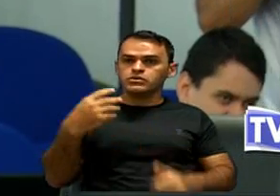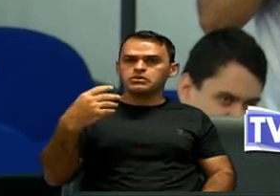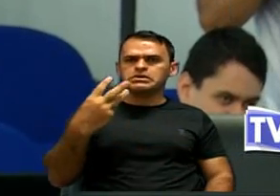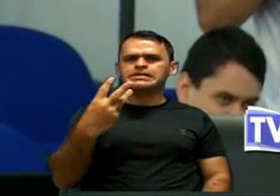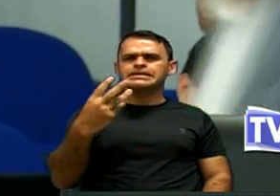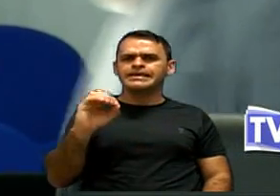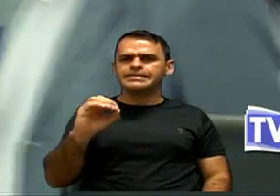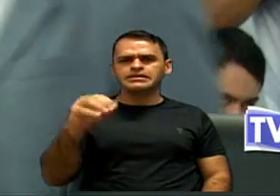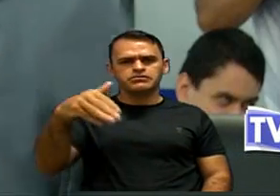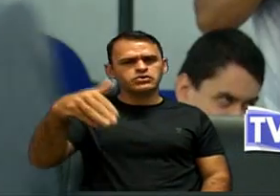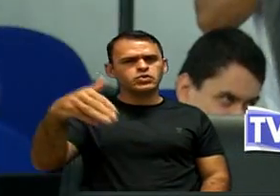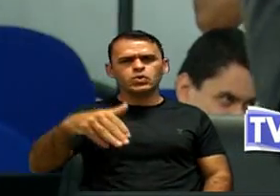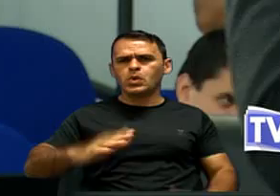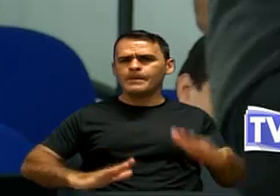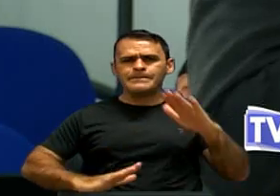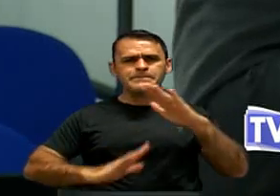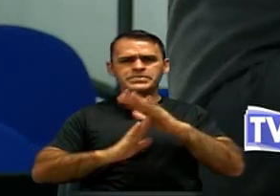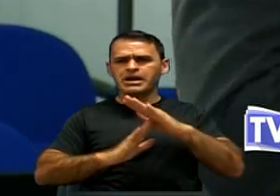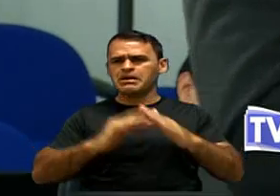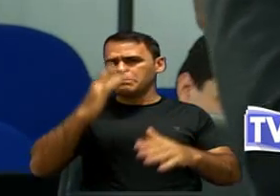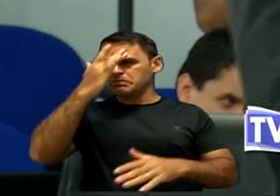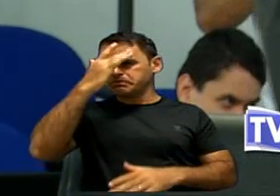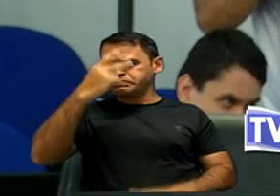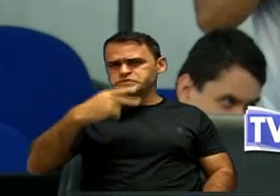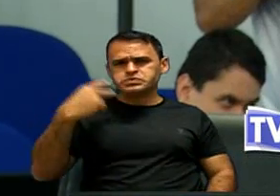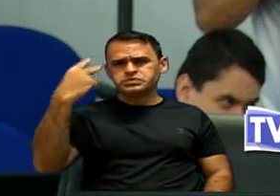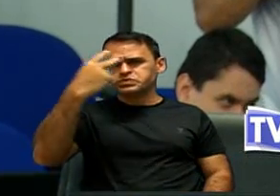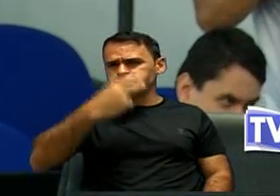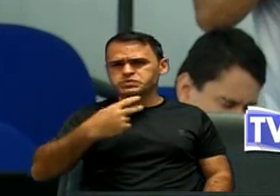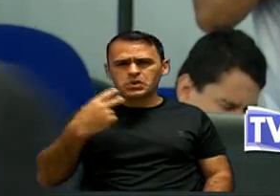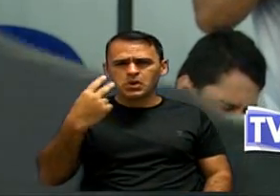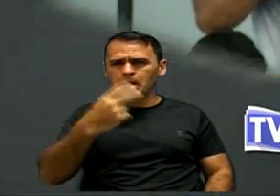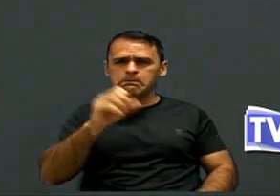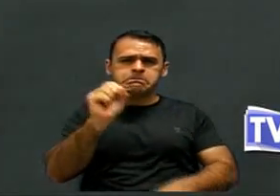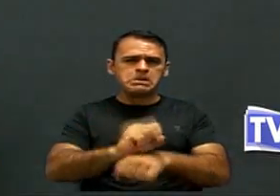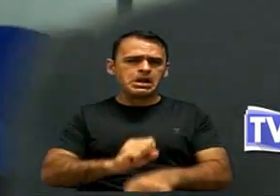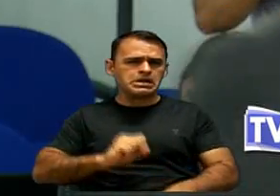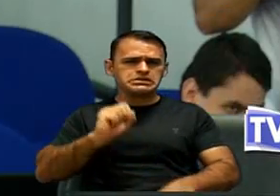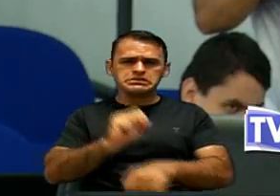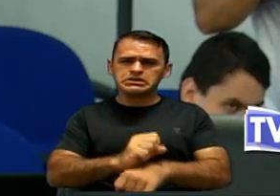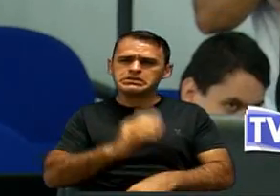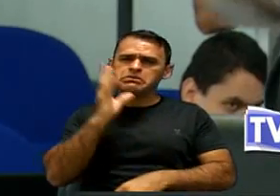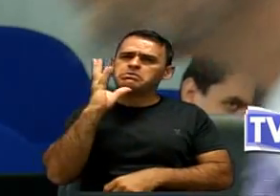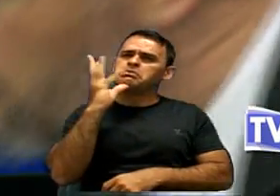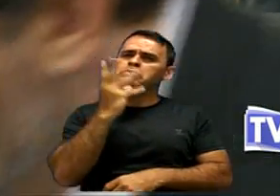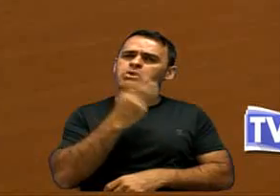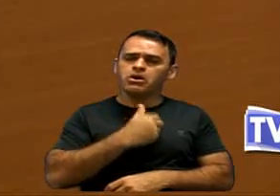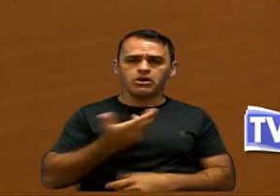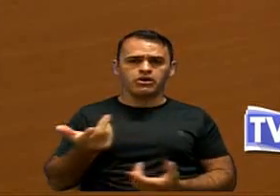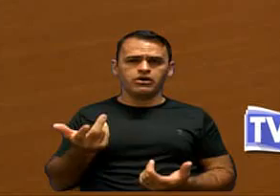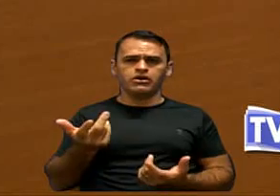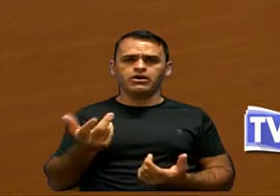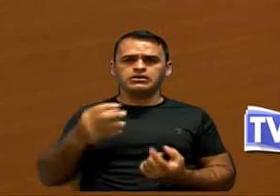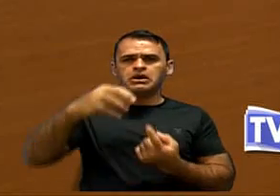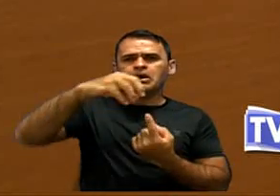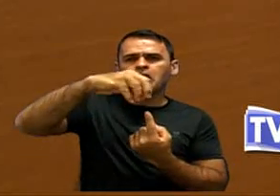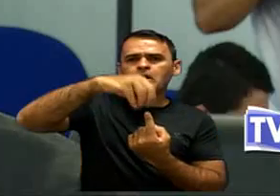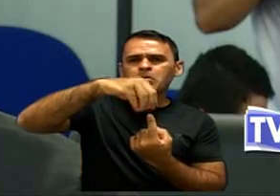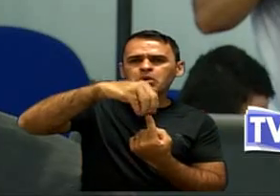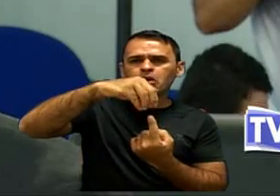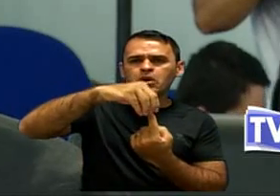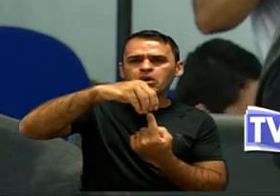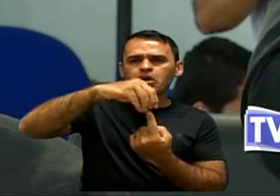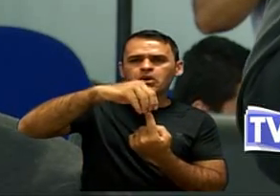no máximo. A pessoa ficar esperando 2 horas no Manga, às vezes não está nem num ponto com cobertura, pastor